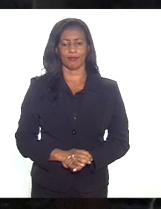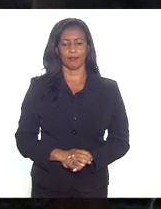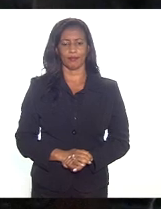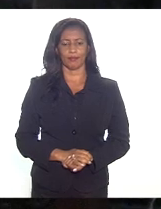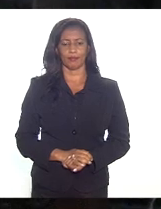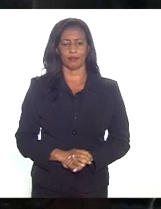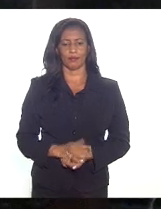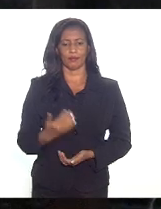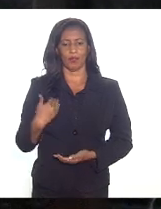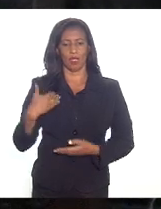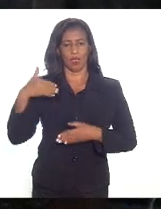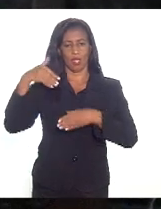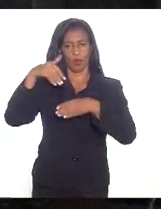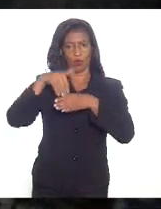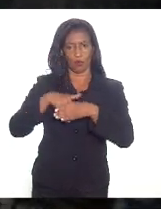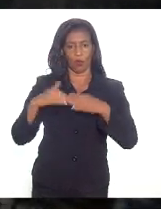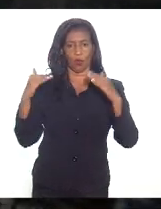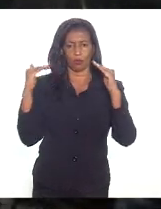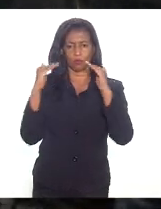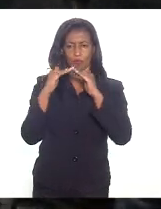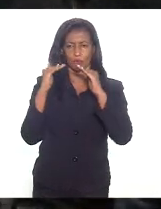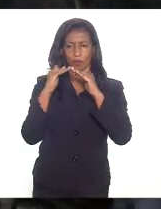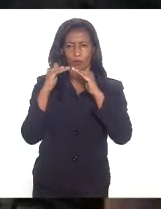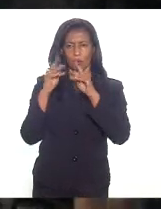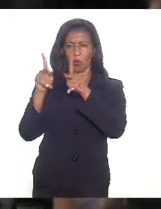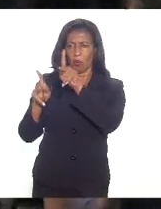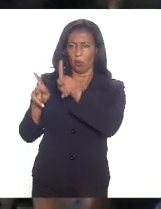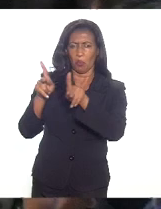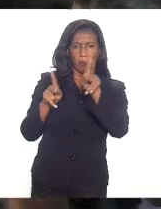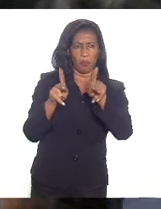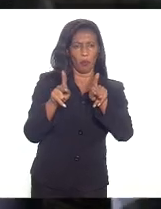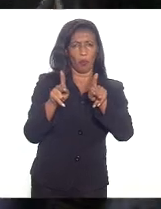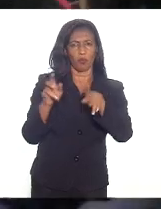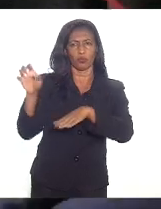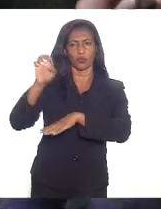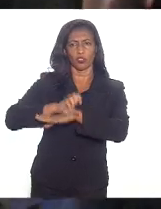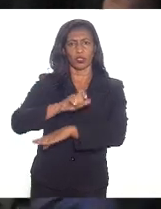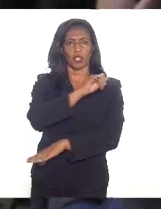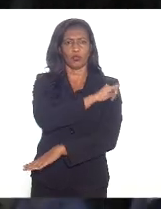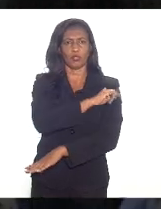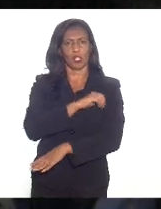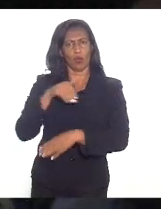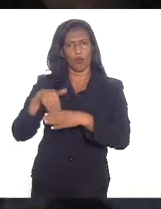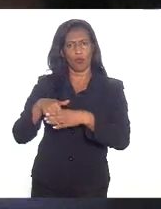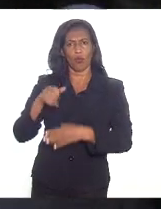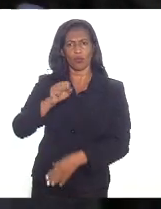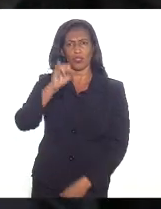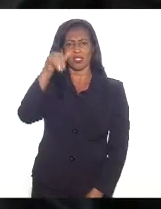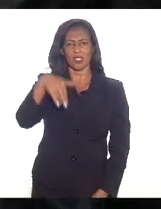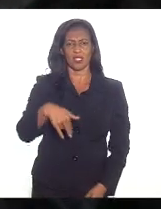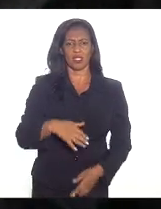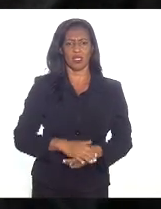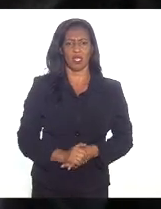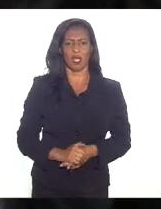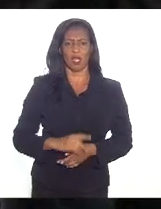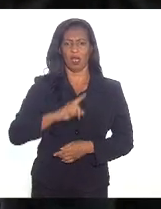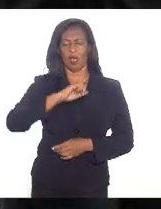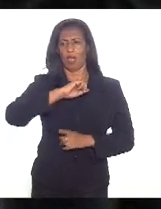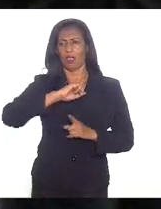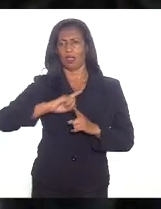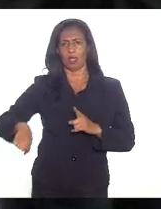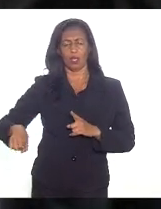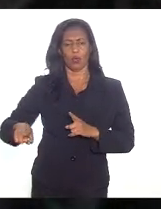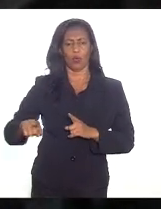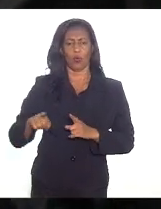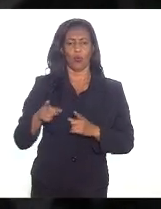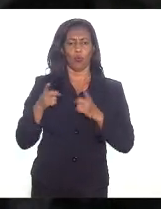Presidente, eu voto a favor do povo do nosso estado do Rio de Janeiro. Eu voto sim para a não privatização do